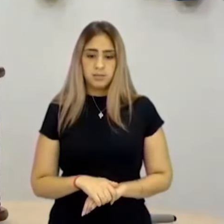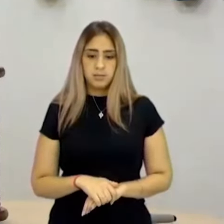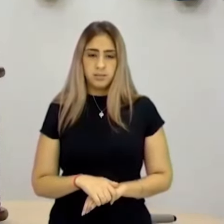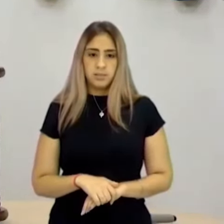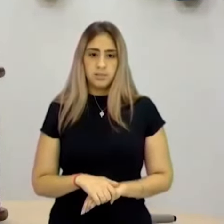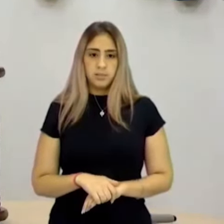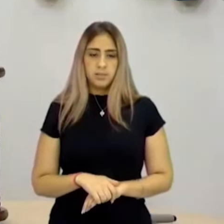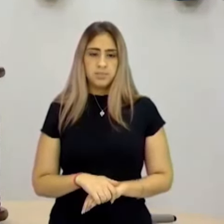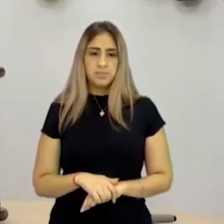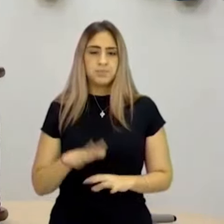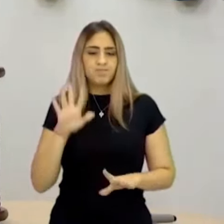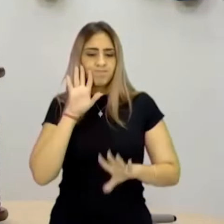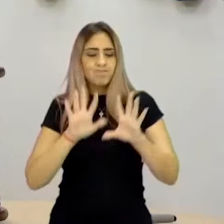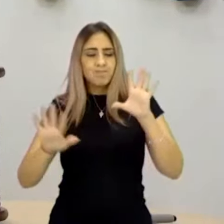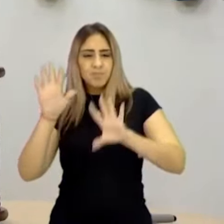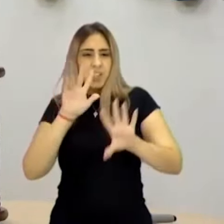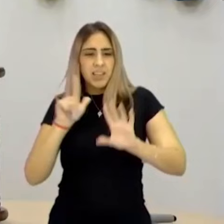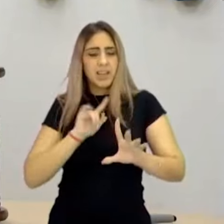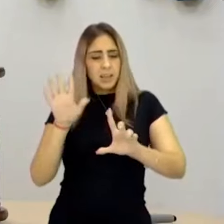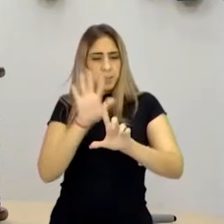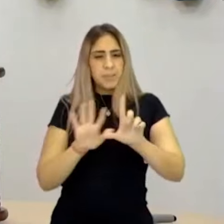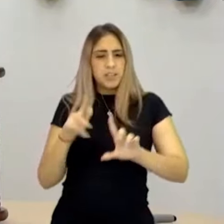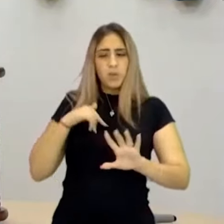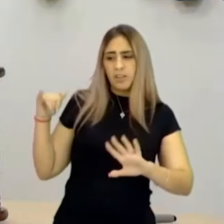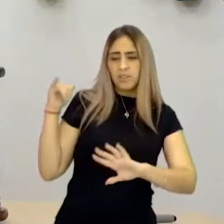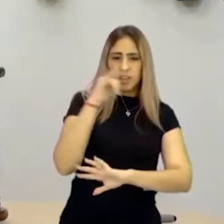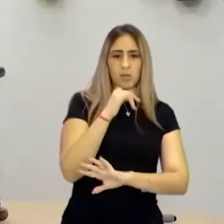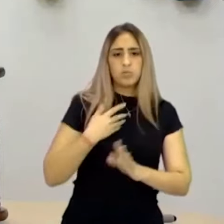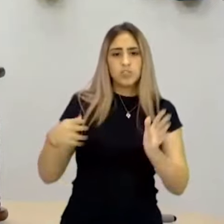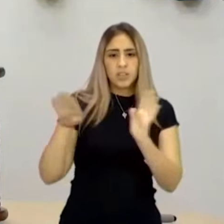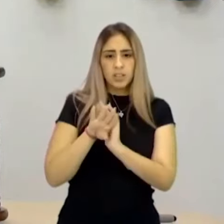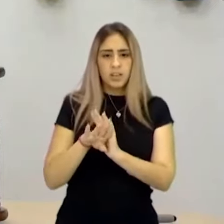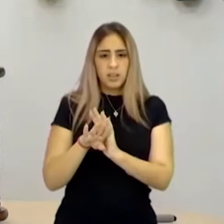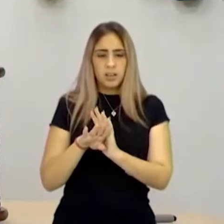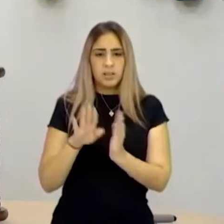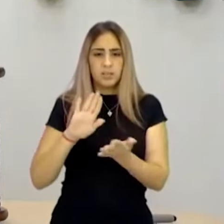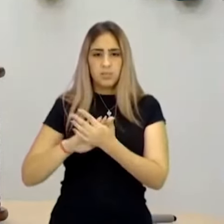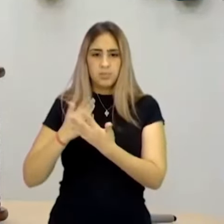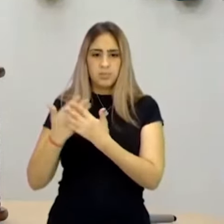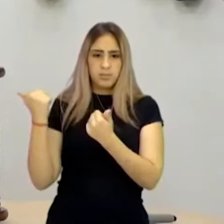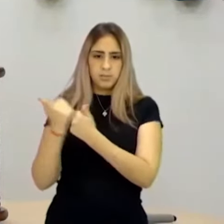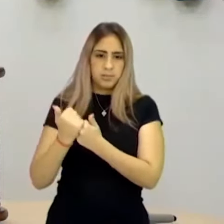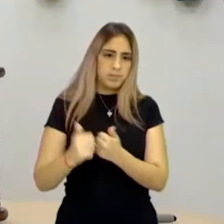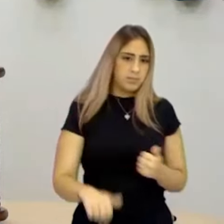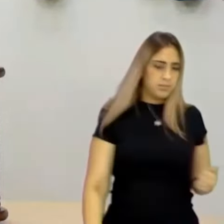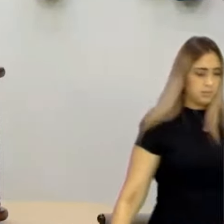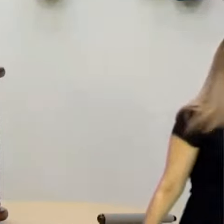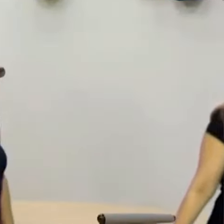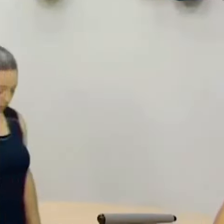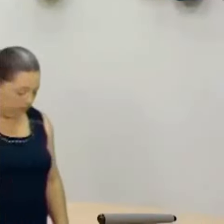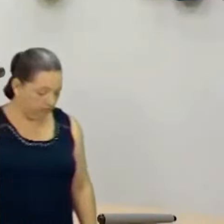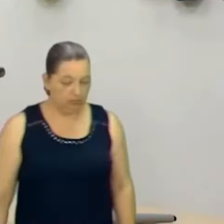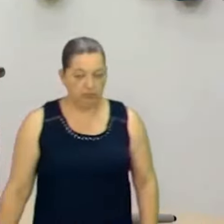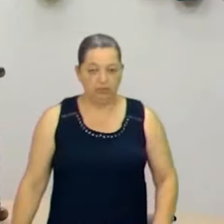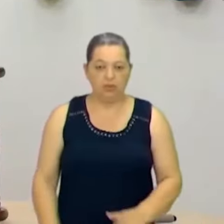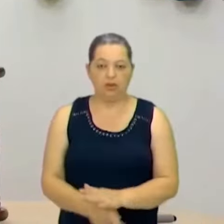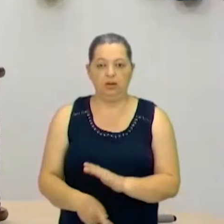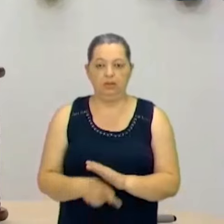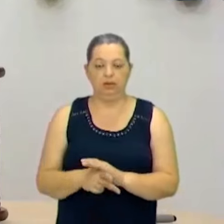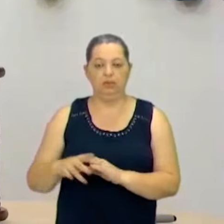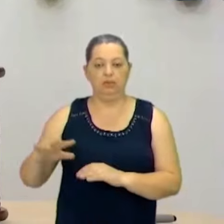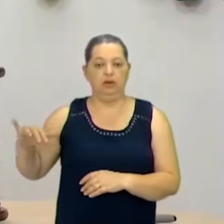toda esfumaçada. Tem imagens dos aviões, né, chegando ali, o avião chegando ali e batendo